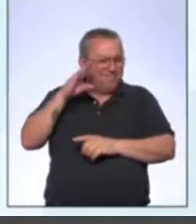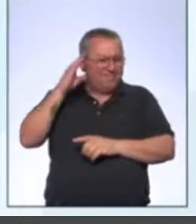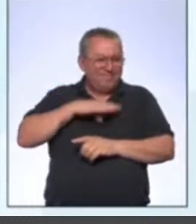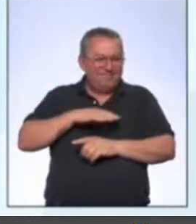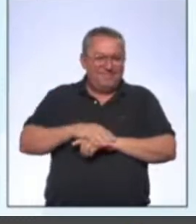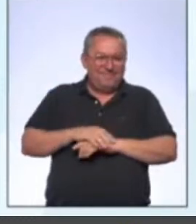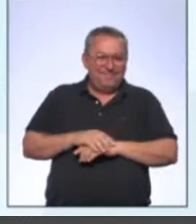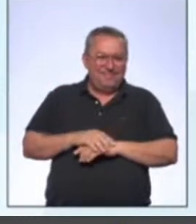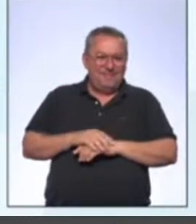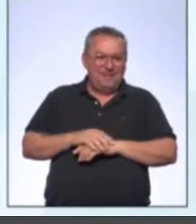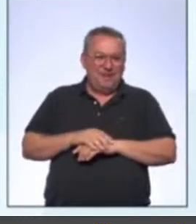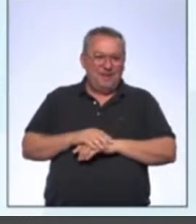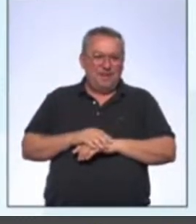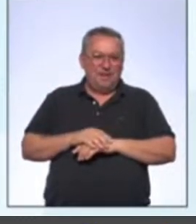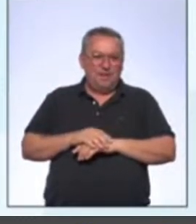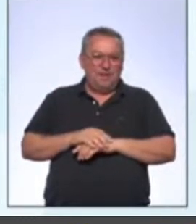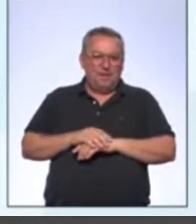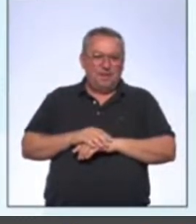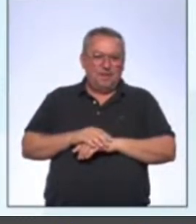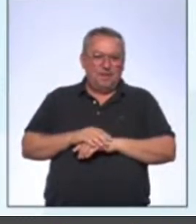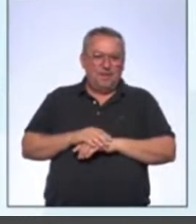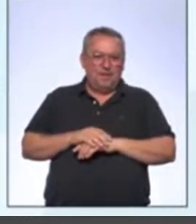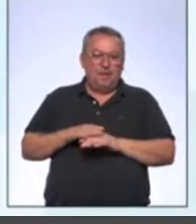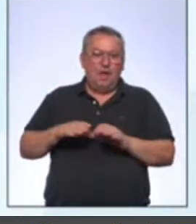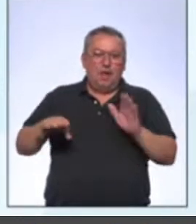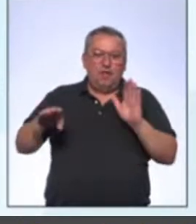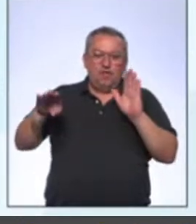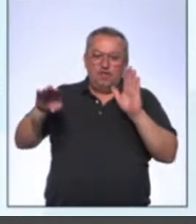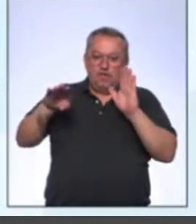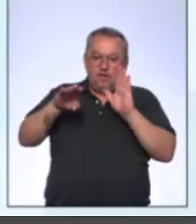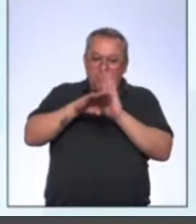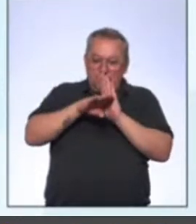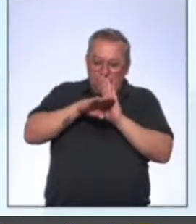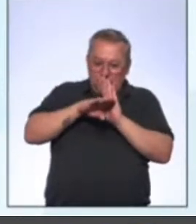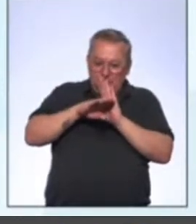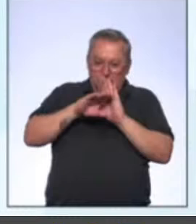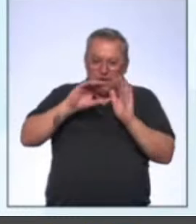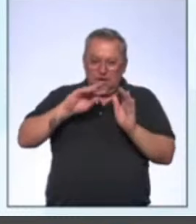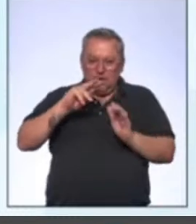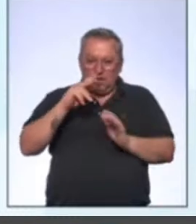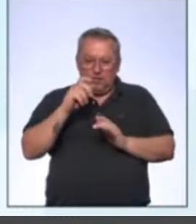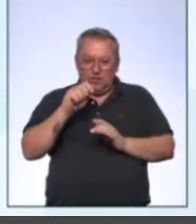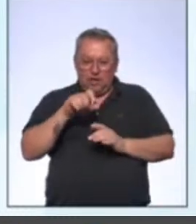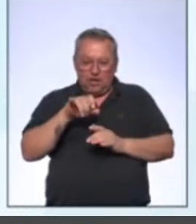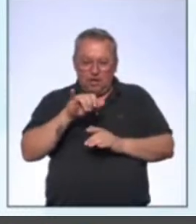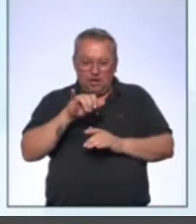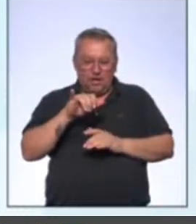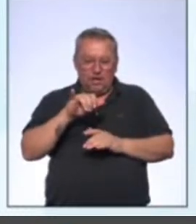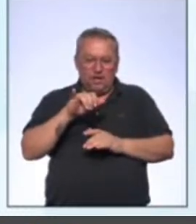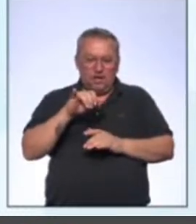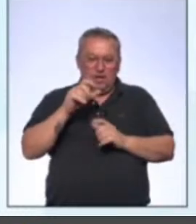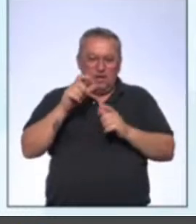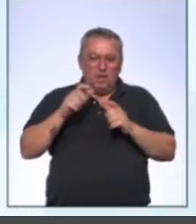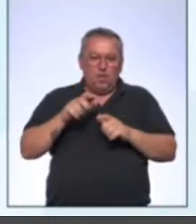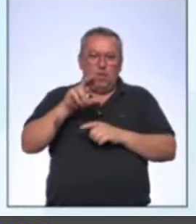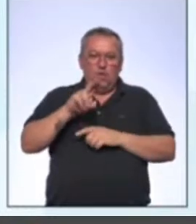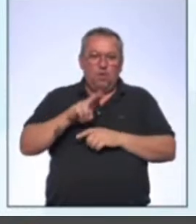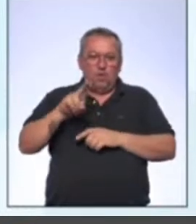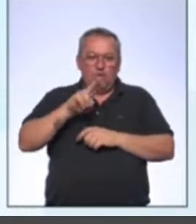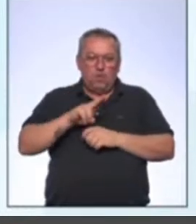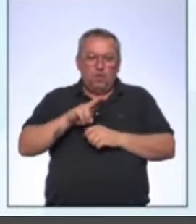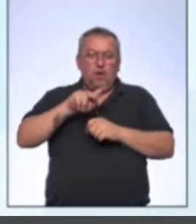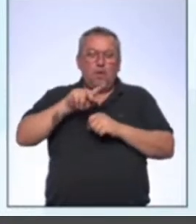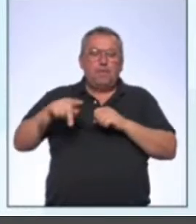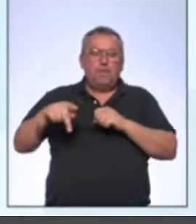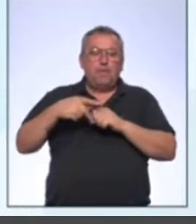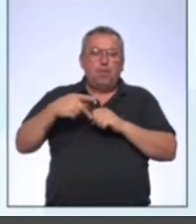aí. Cheguei exige um complemento. Um complemento que não é o uso da preposição em. A gente